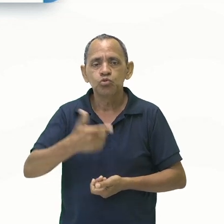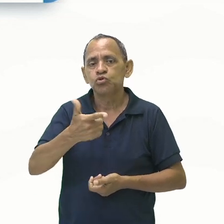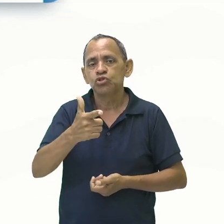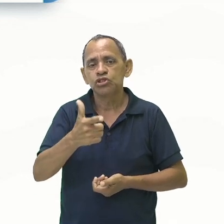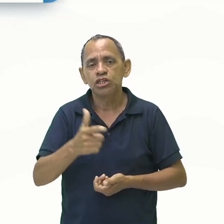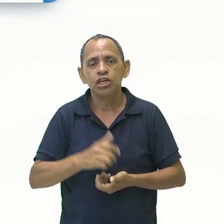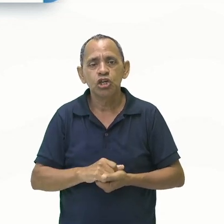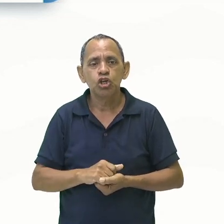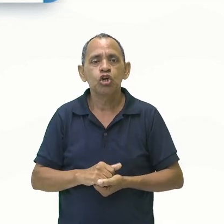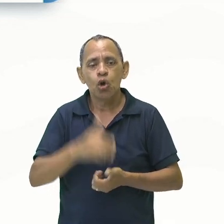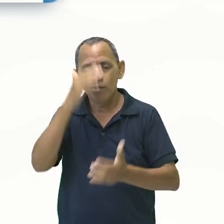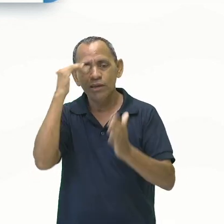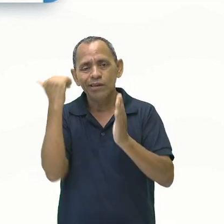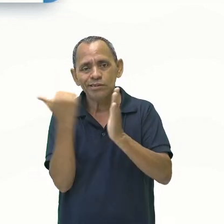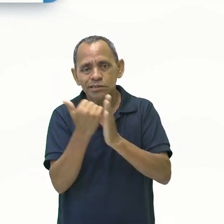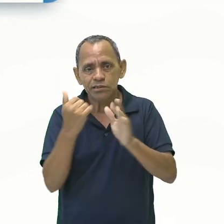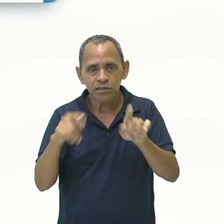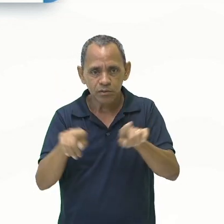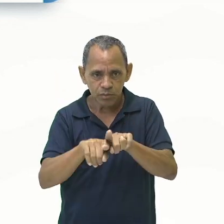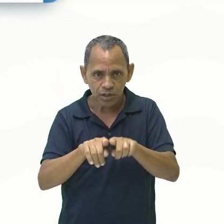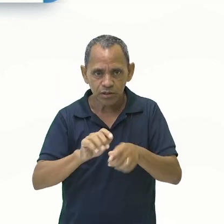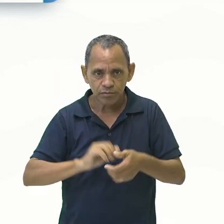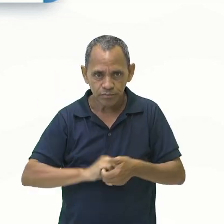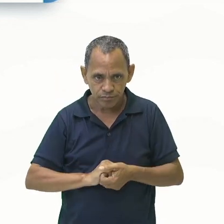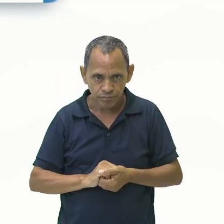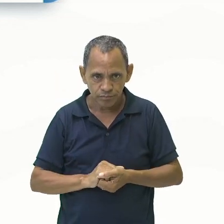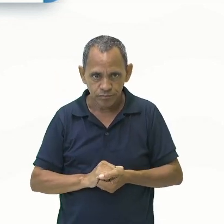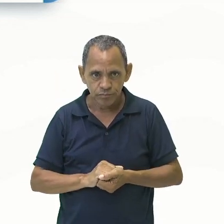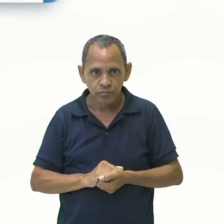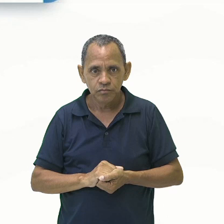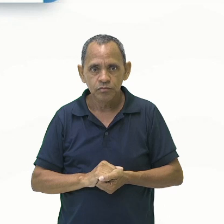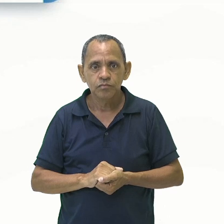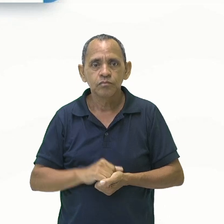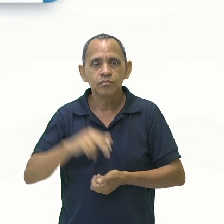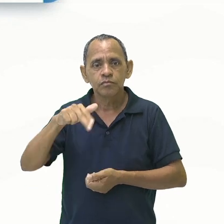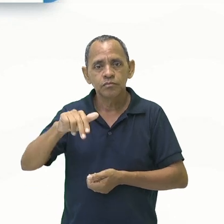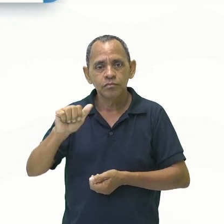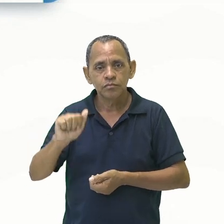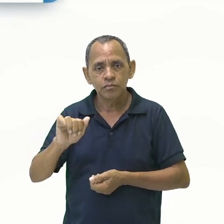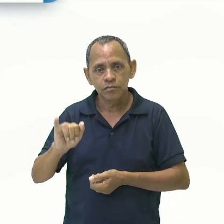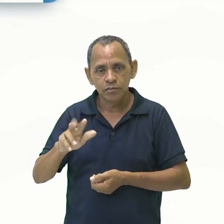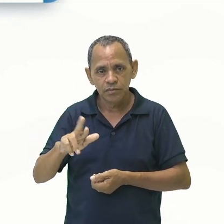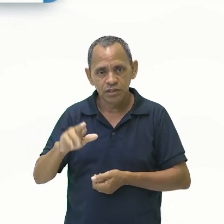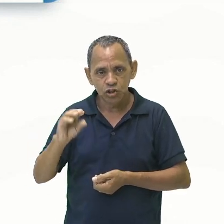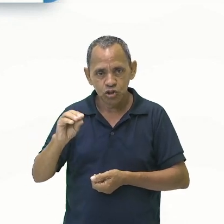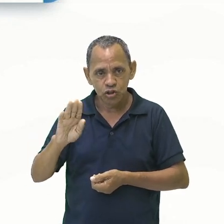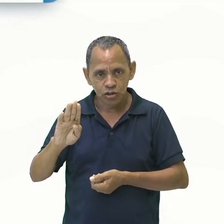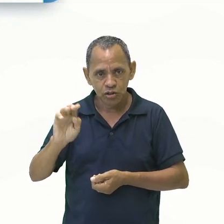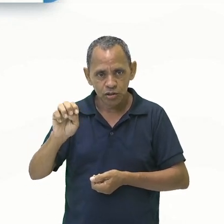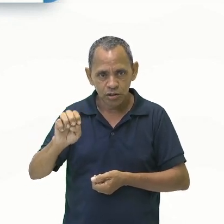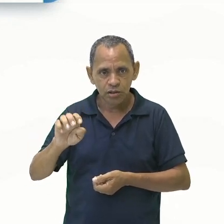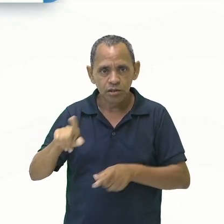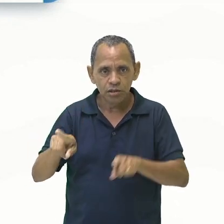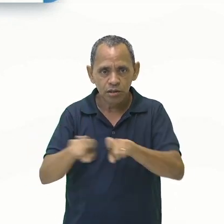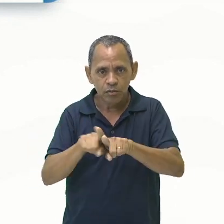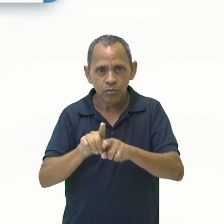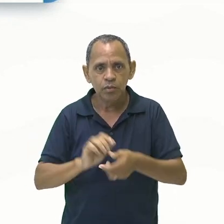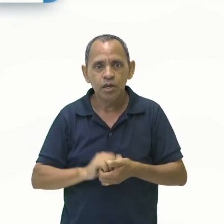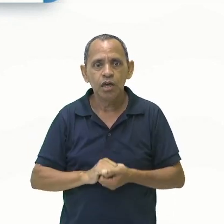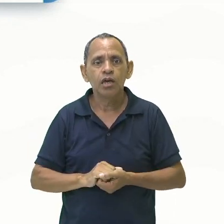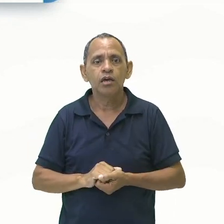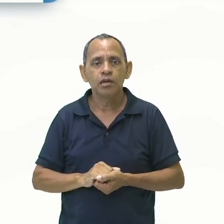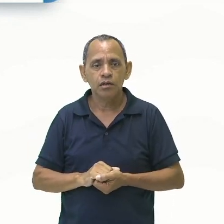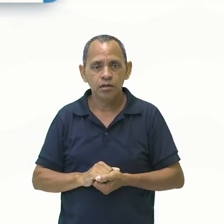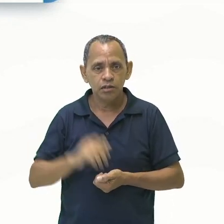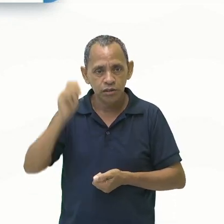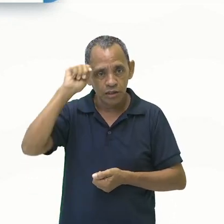cidade lá do Quênia, que está localizada no continente africano, certo? Destaco também para vocês